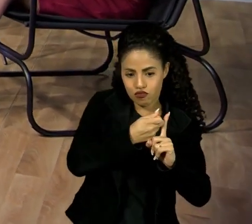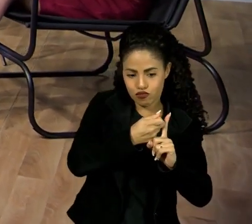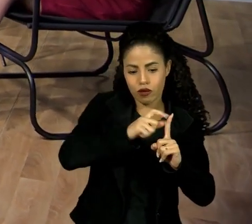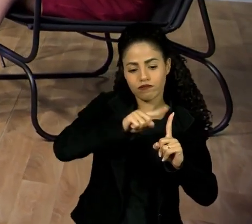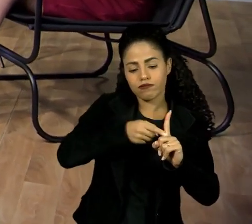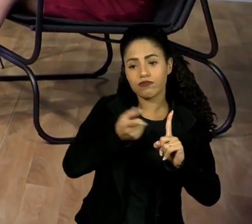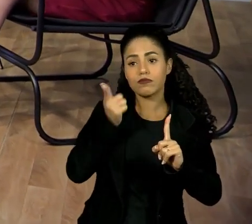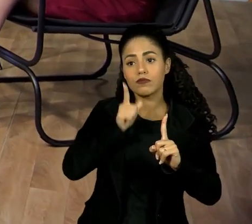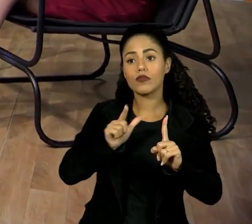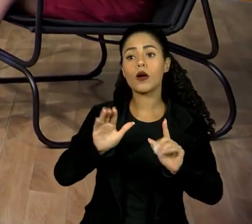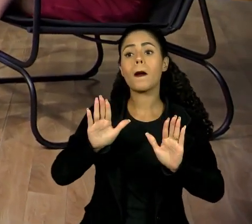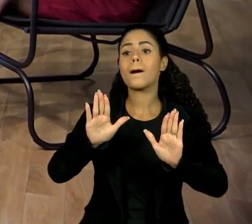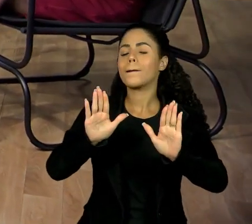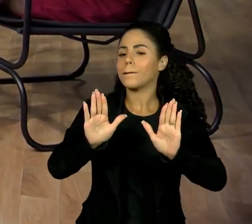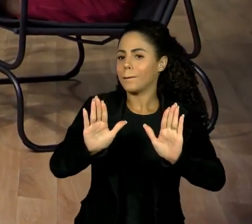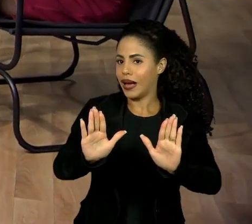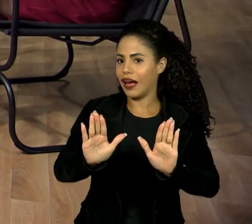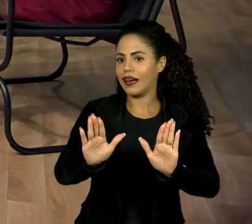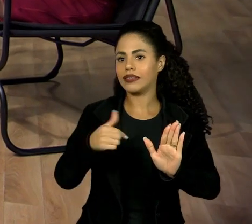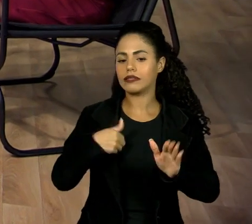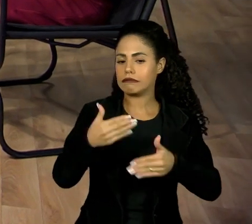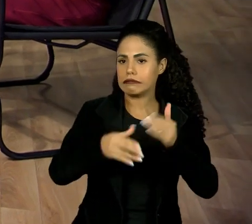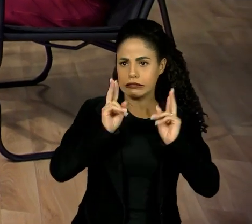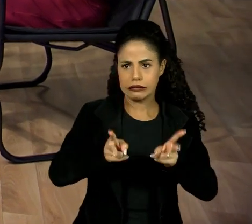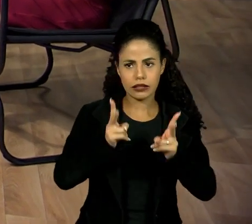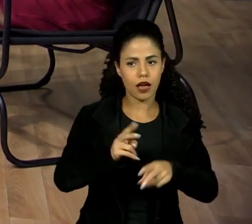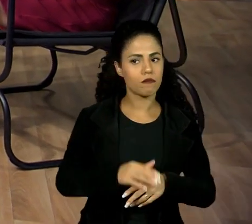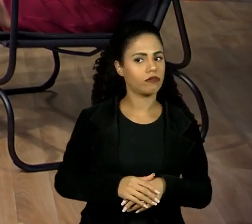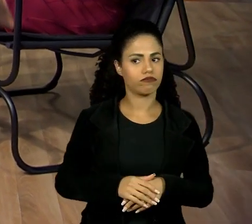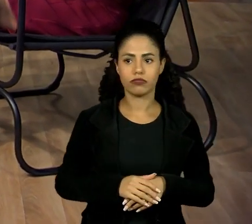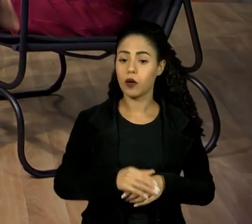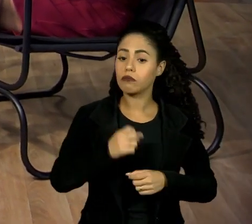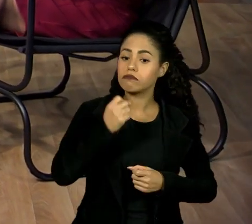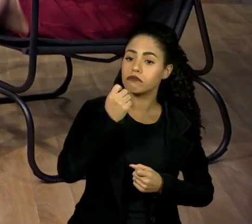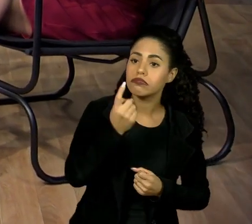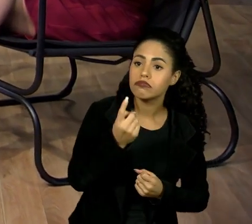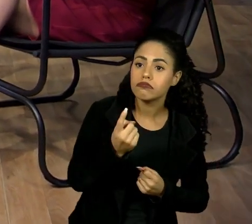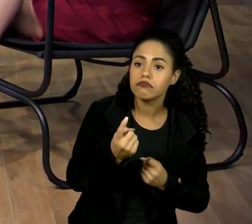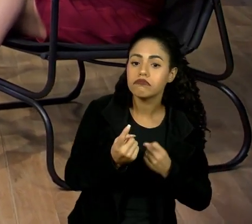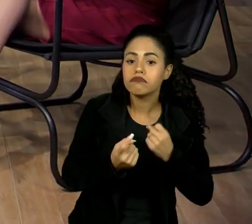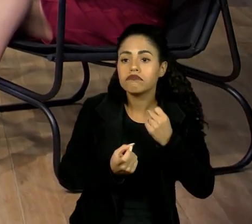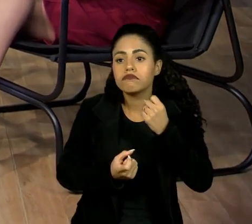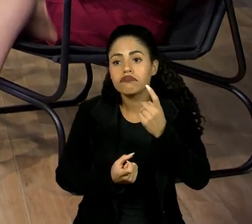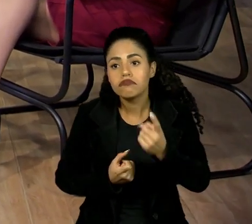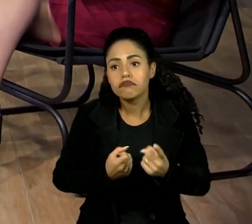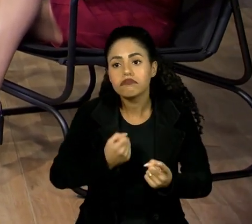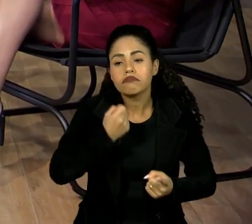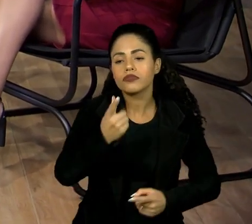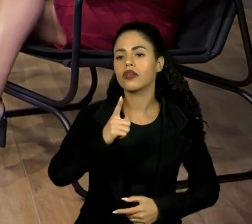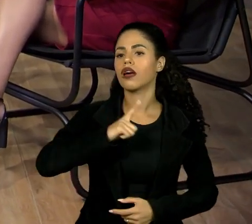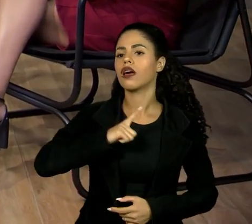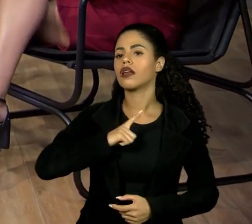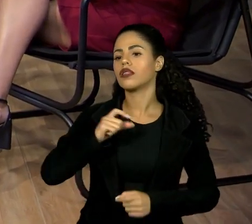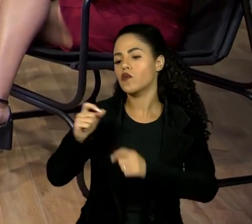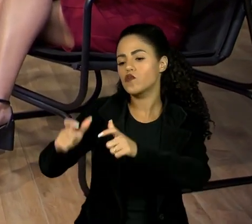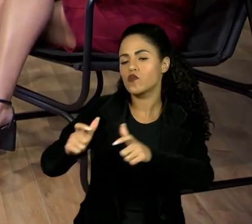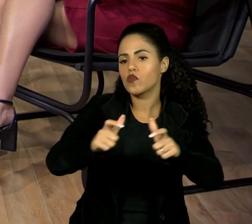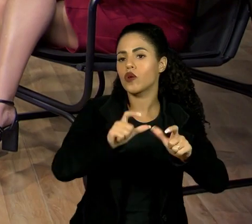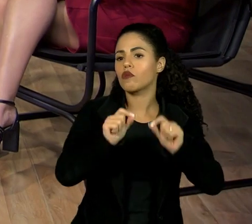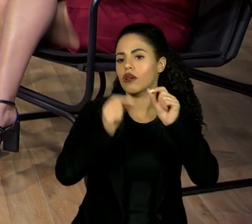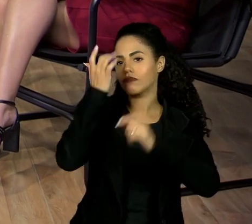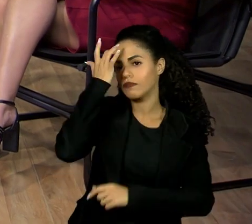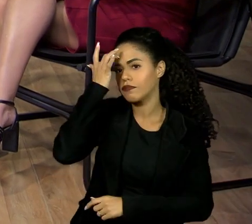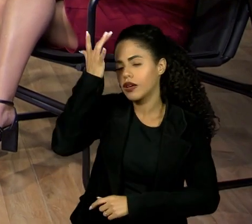Mas isso não é uma frequência, né? Assim, isso não é coberto pelo SUS. Tem serviços, por exemplo, que facilitam,